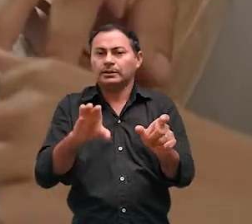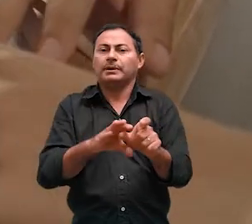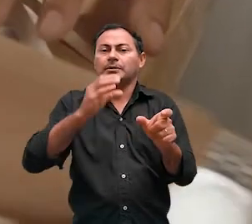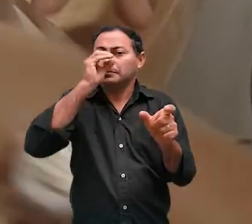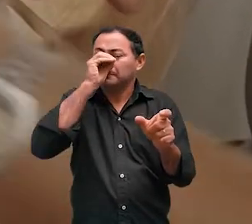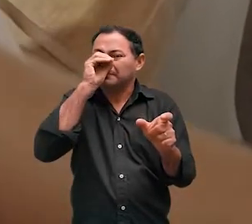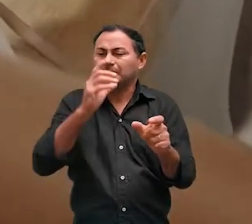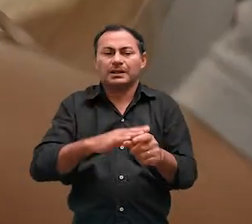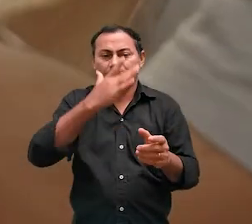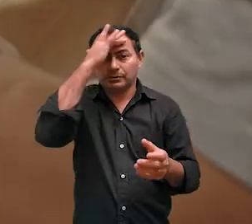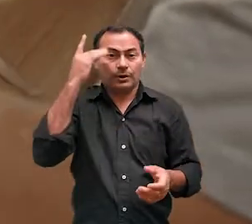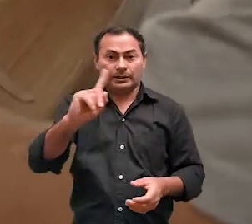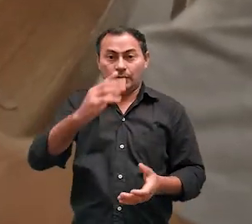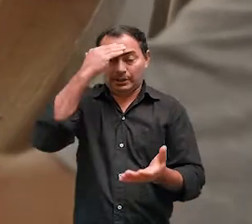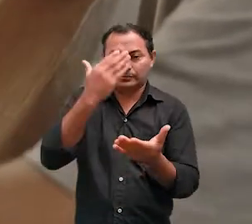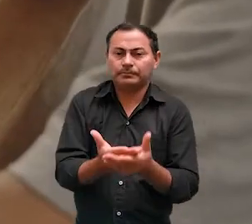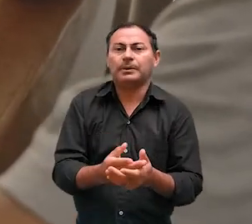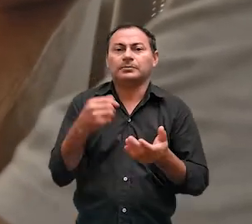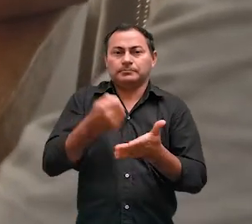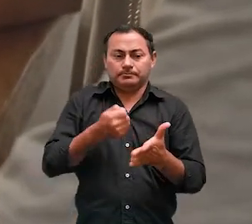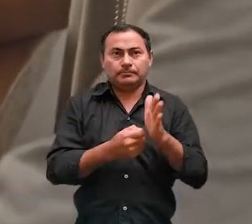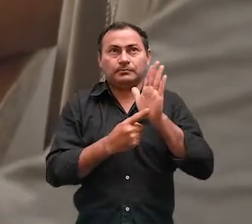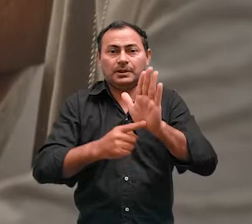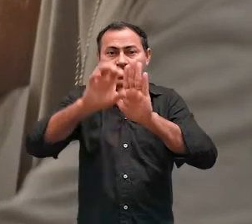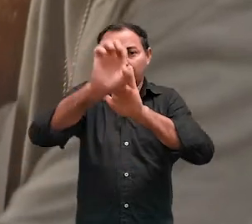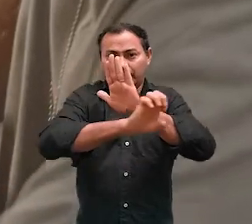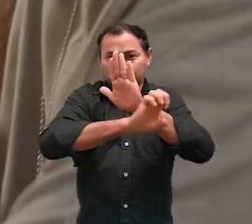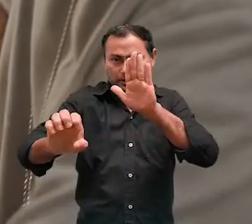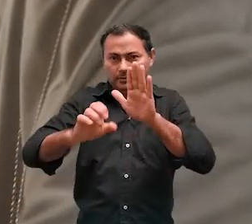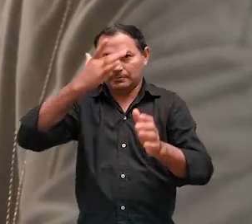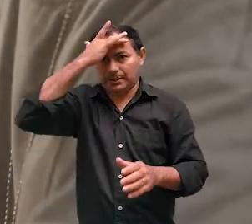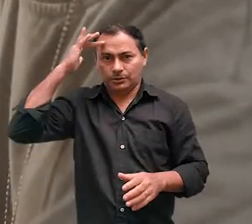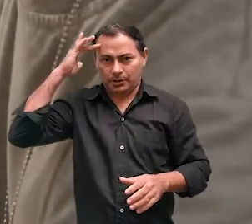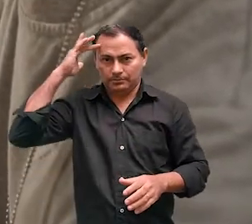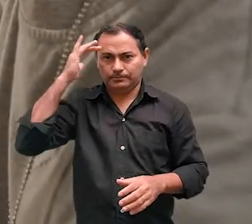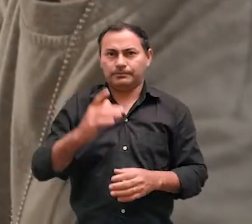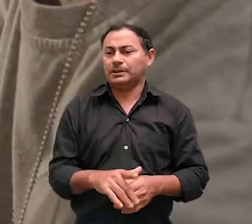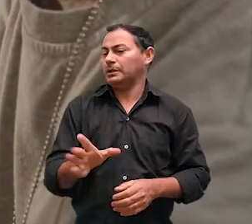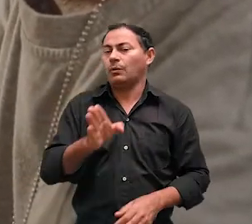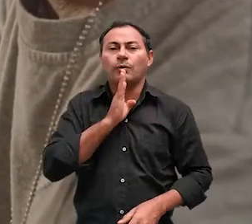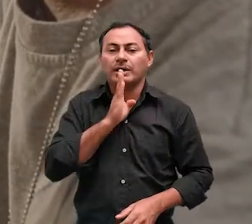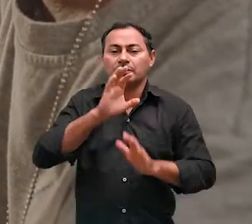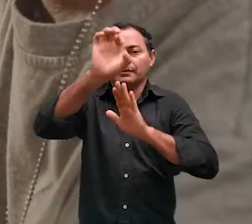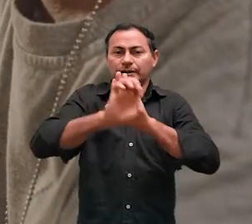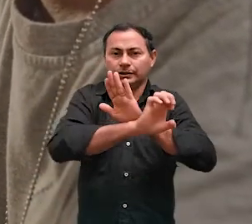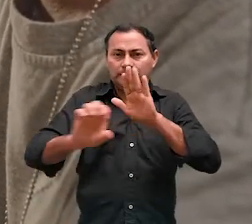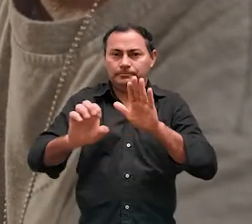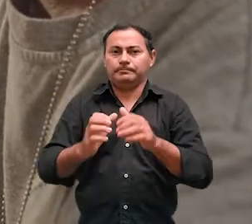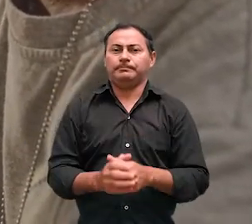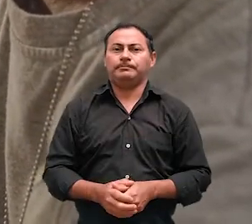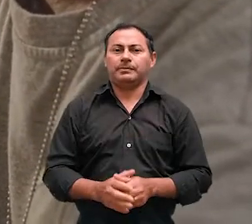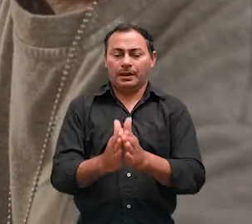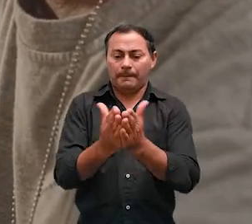referem a incrédulos Mas isso não quer dizer que você não deve apresentar o evangelho para pessoas que não conhecem o